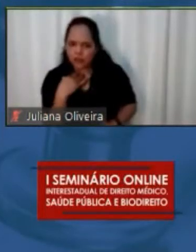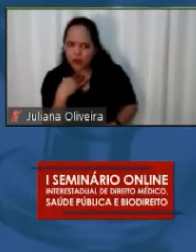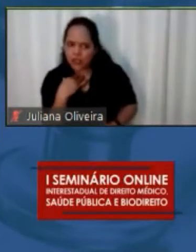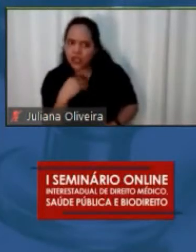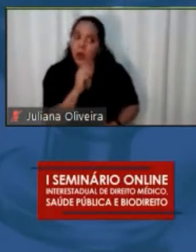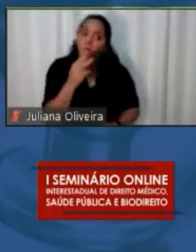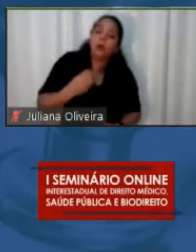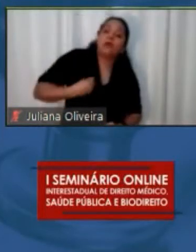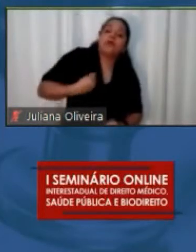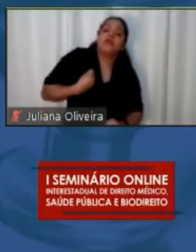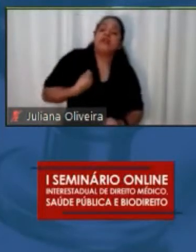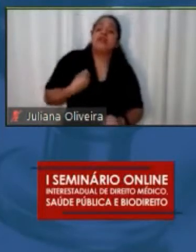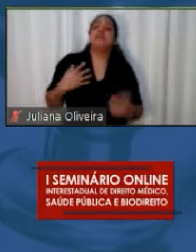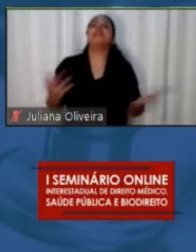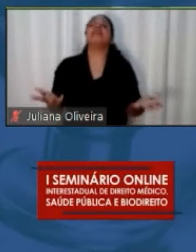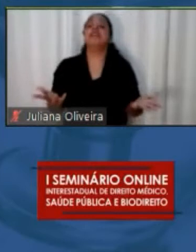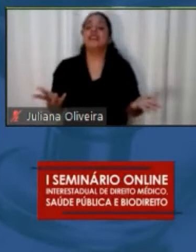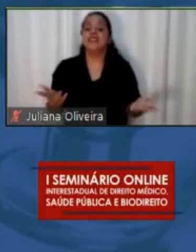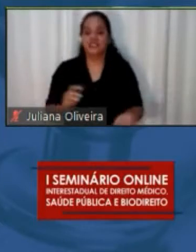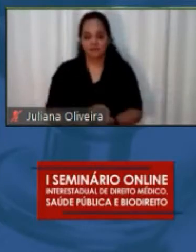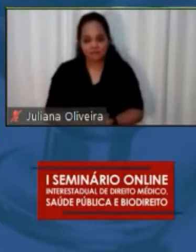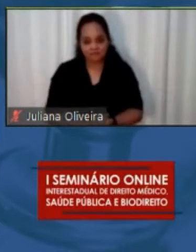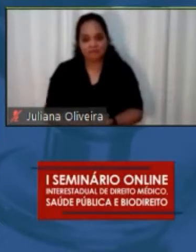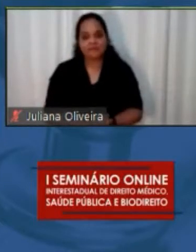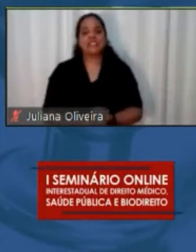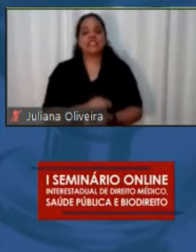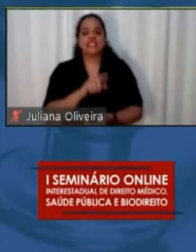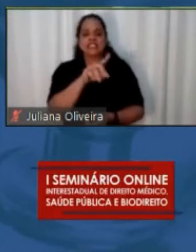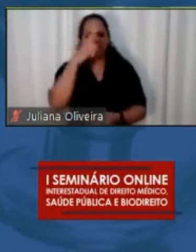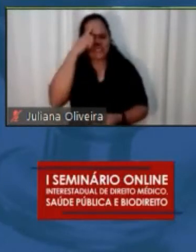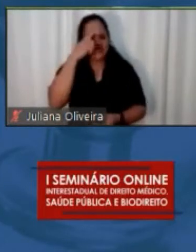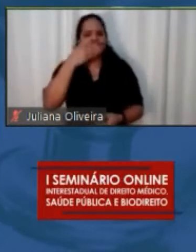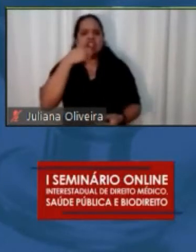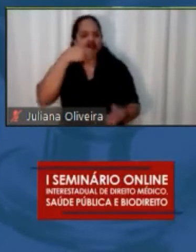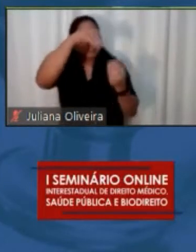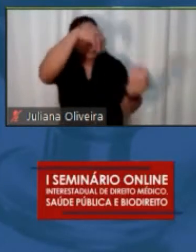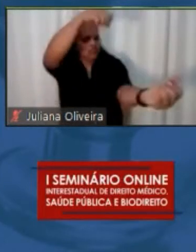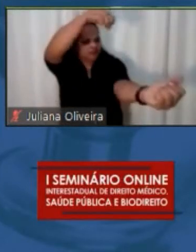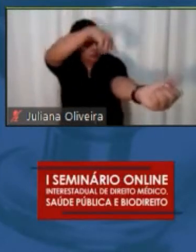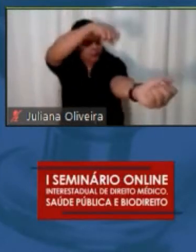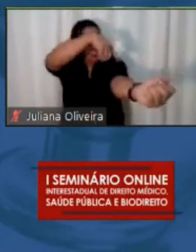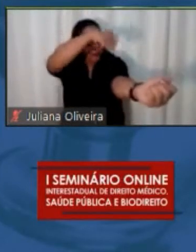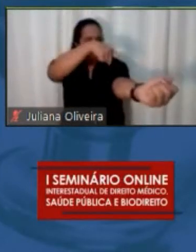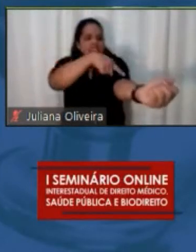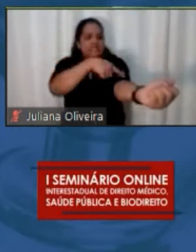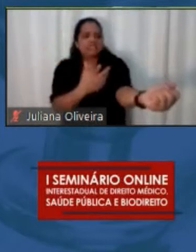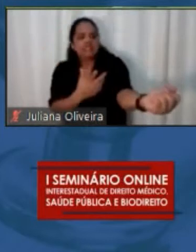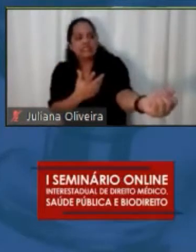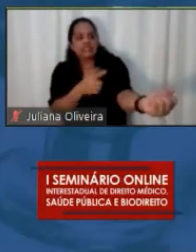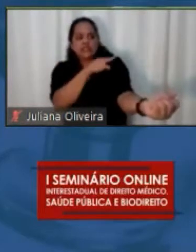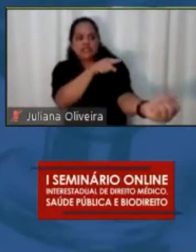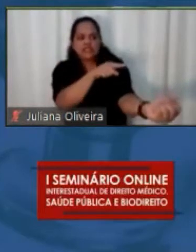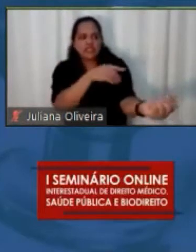Se presume que deixar de fazer uma transfusão de sangue num paciente significa estar levando ele ao maior risco de